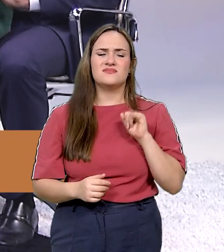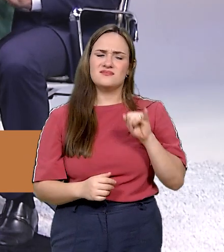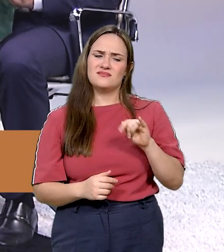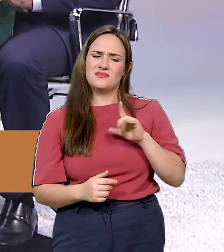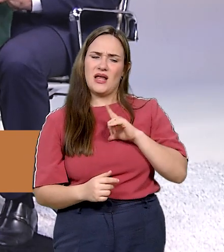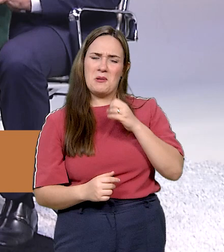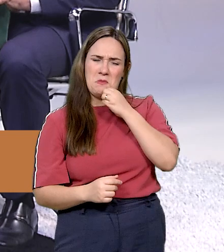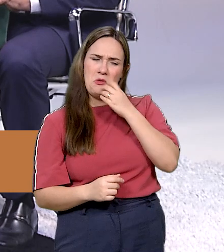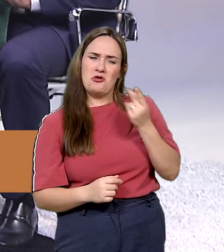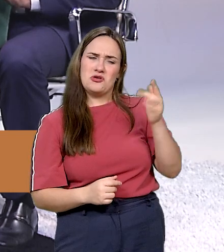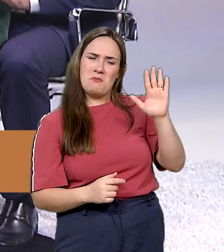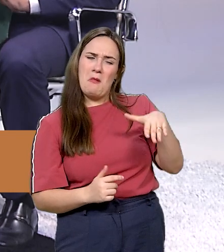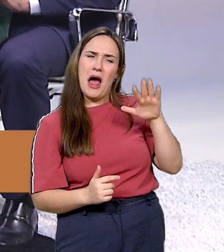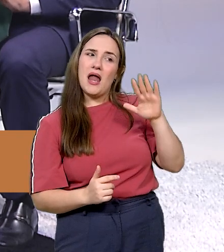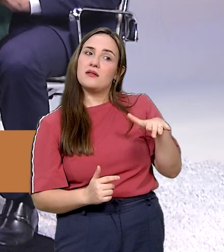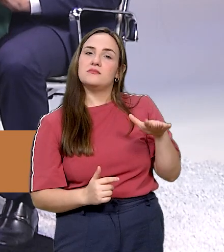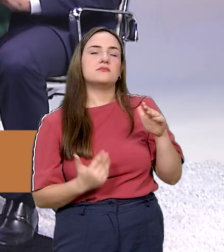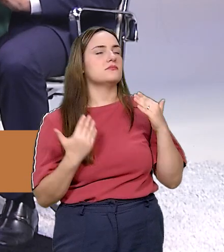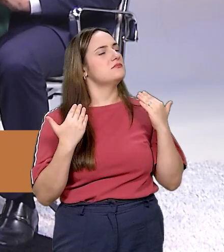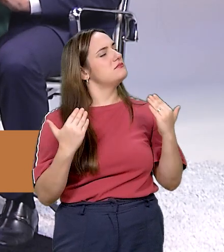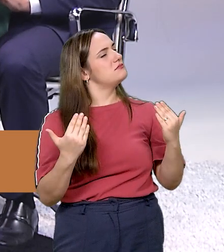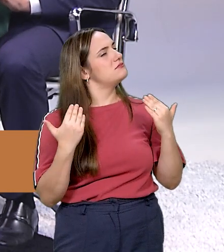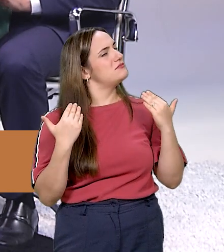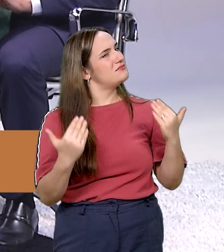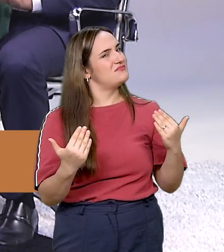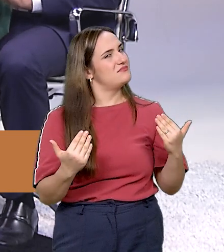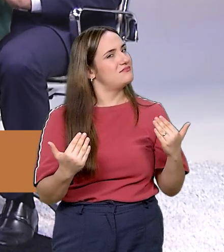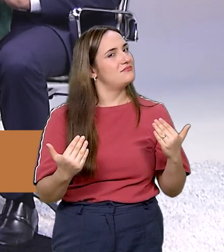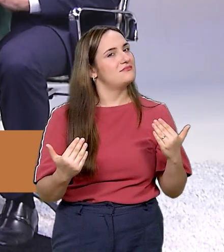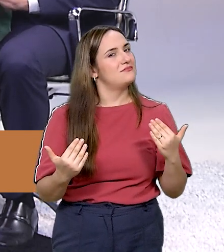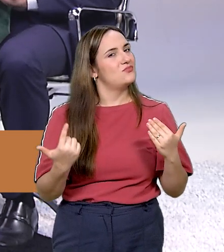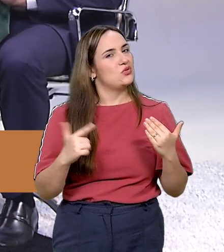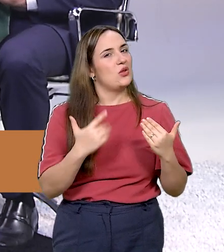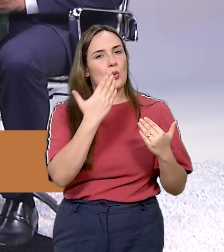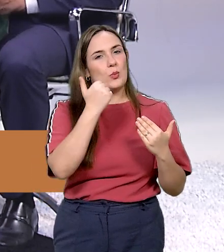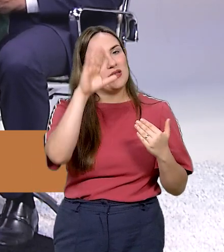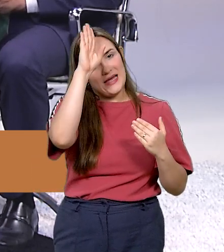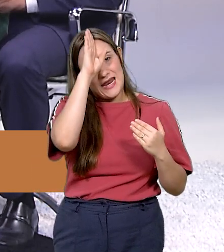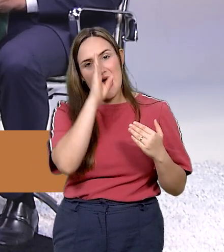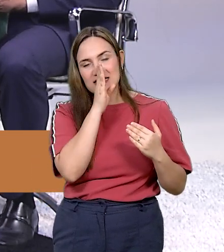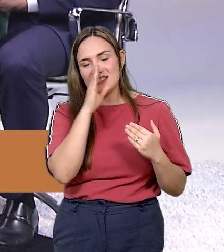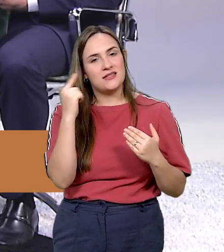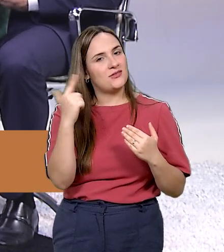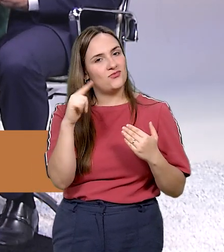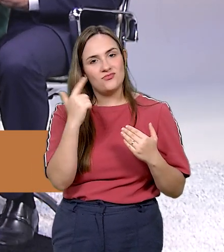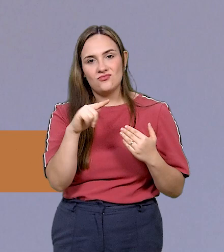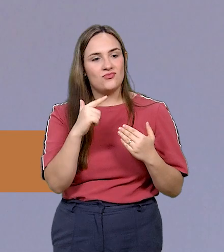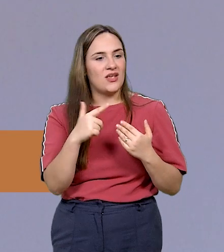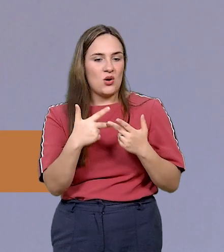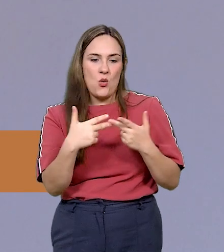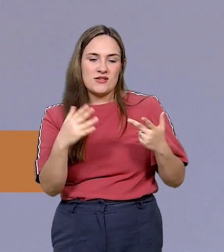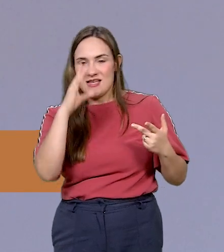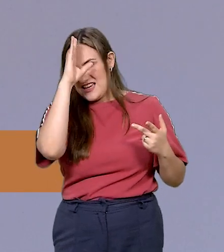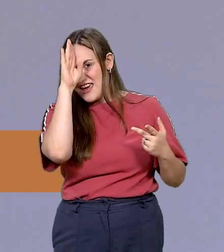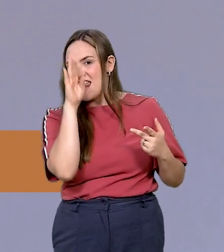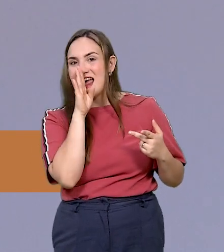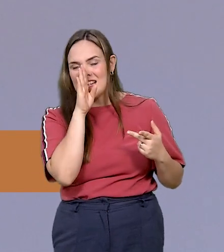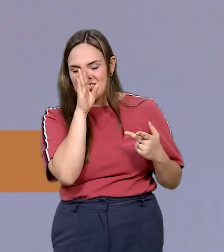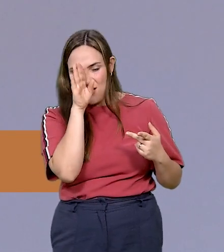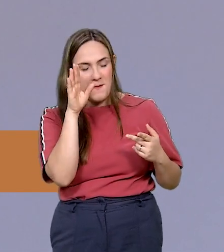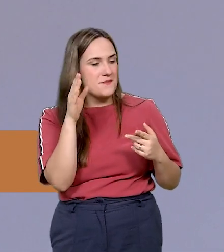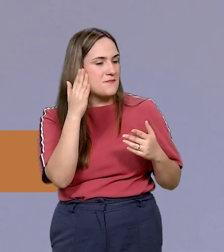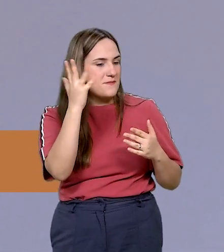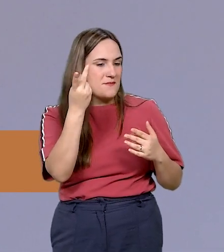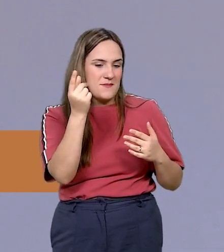oferta boa demais, desconfia. Então, não existe almoço grátis, não existe algo no negócio